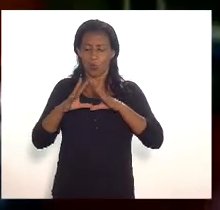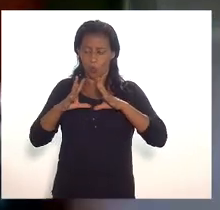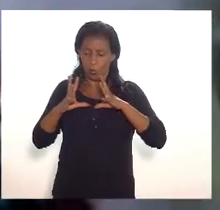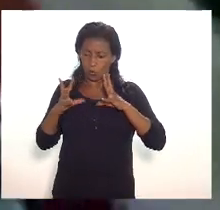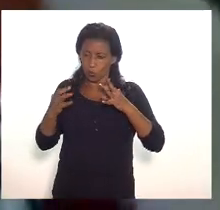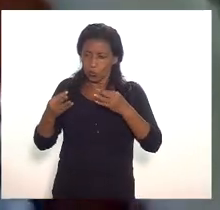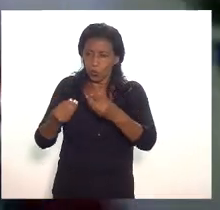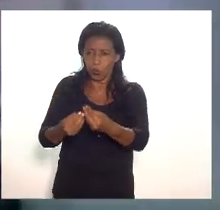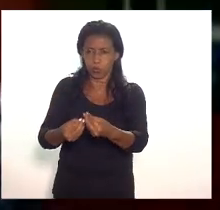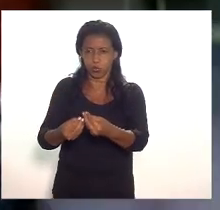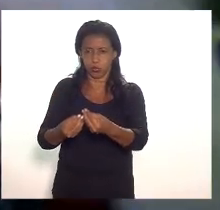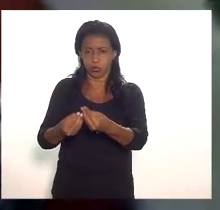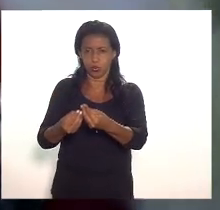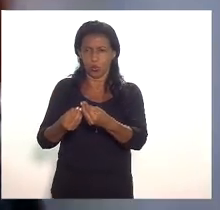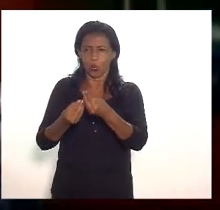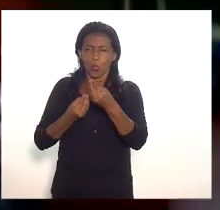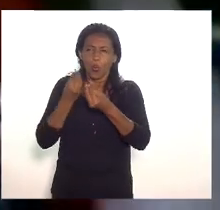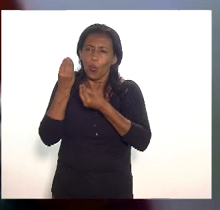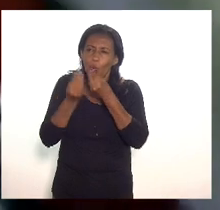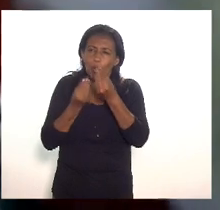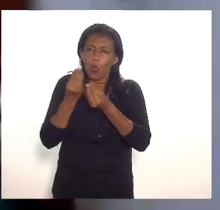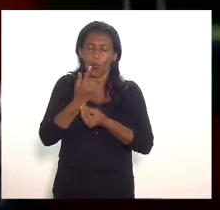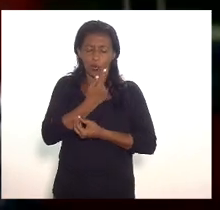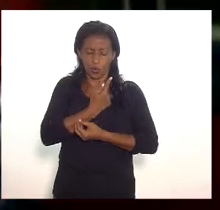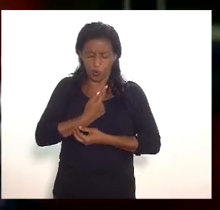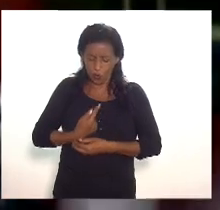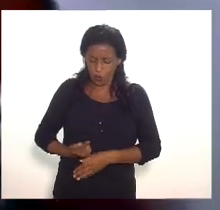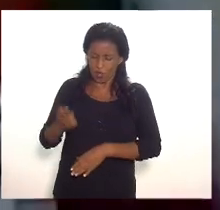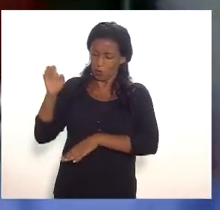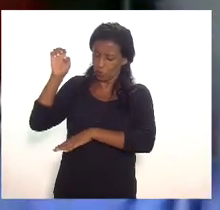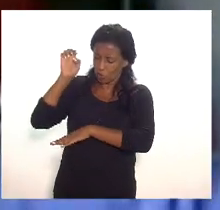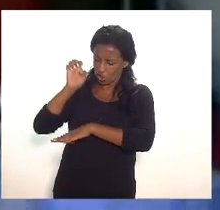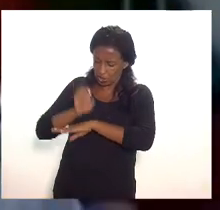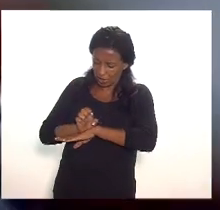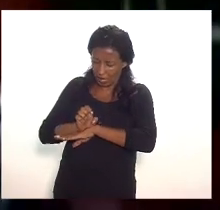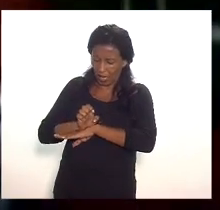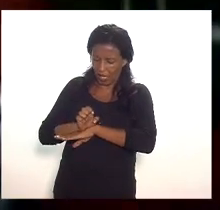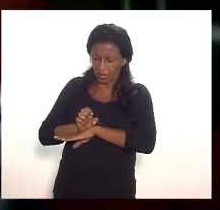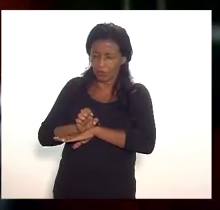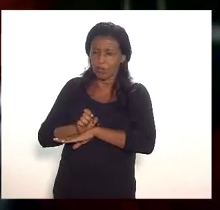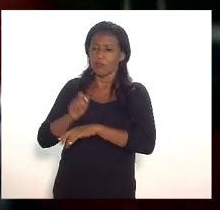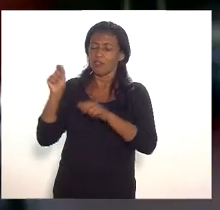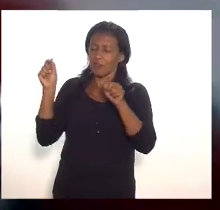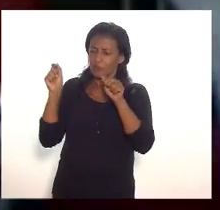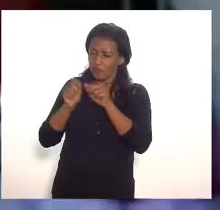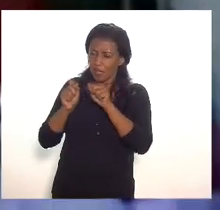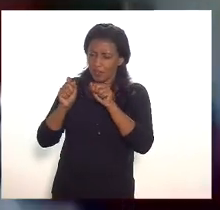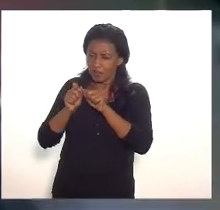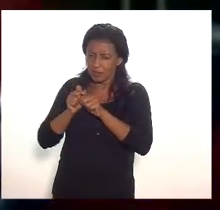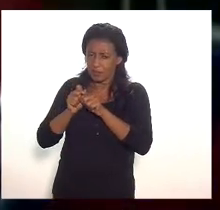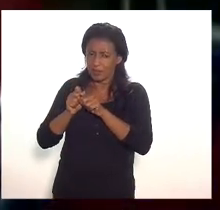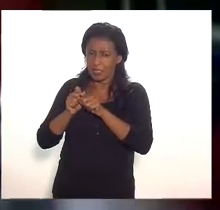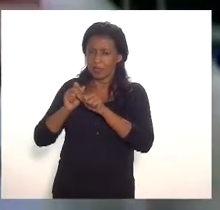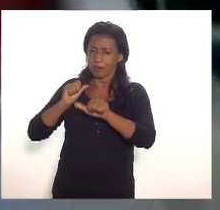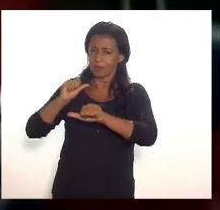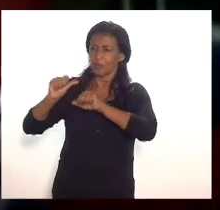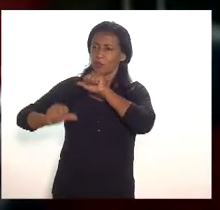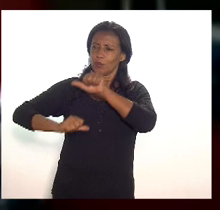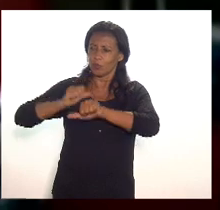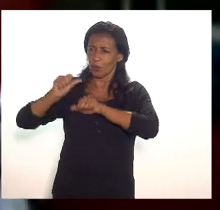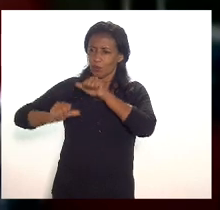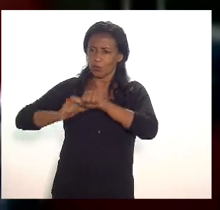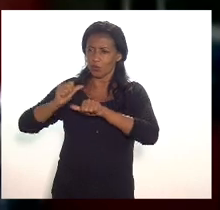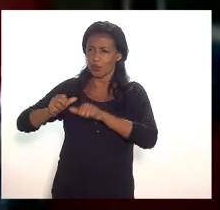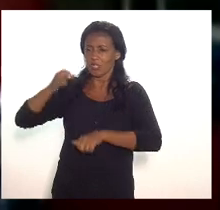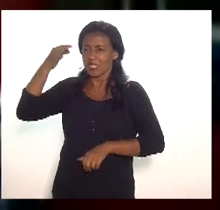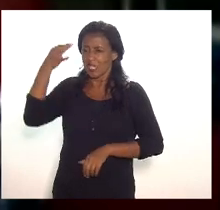global. Como que o governo do Estado pretende restabelecer aquilo que é